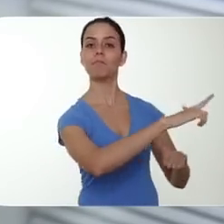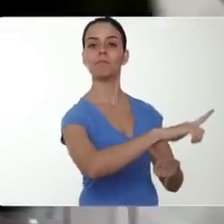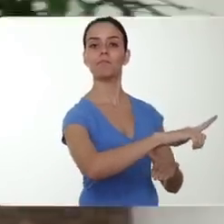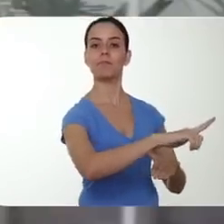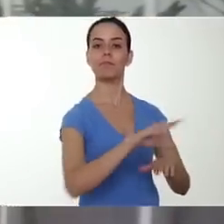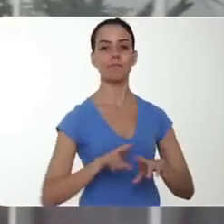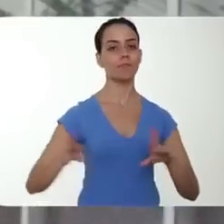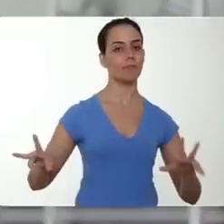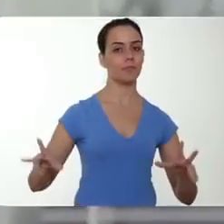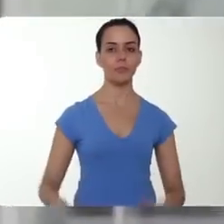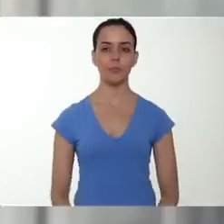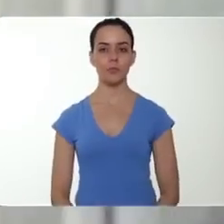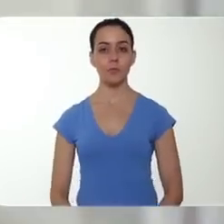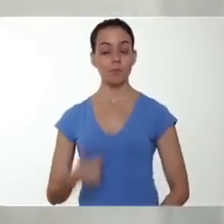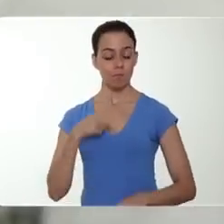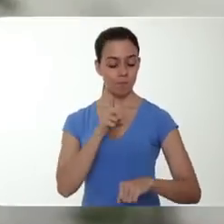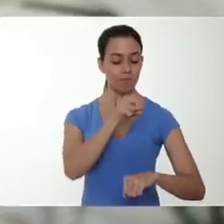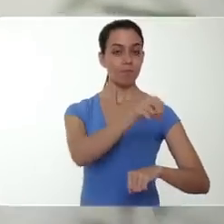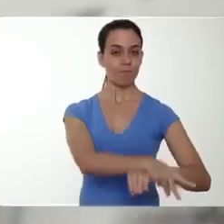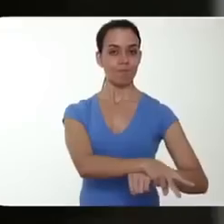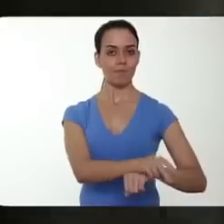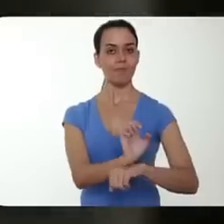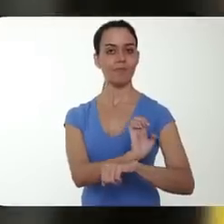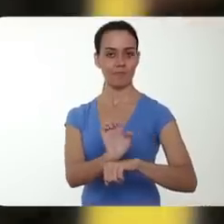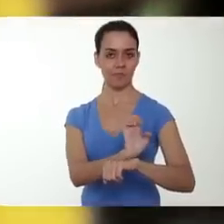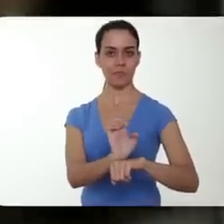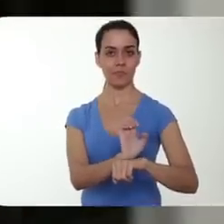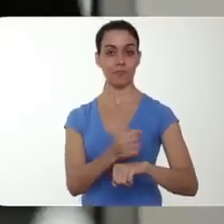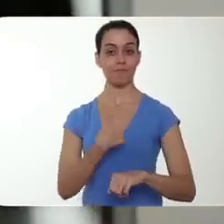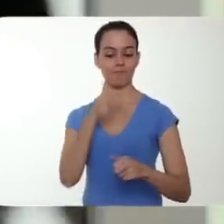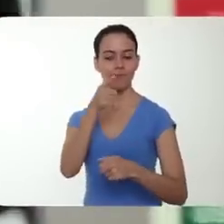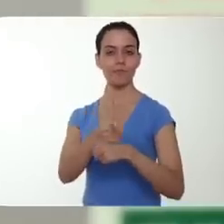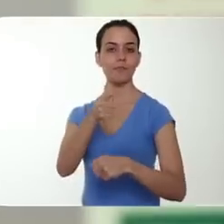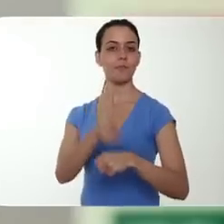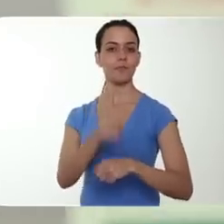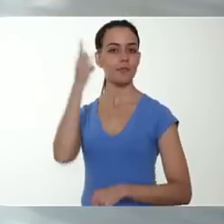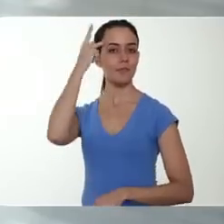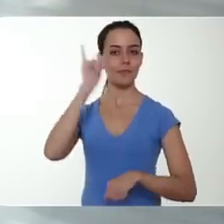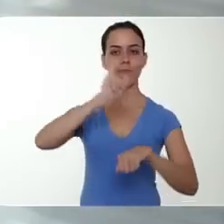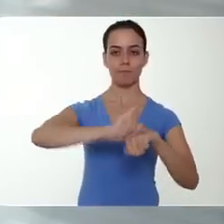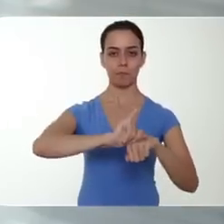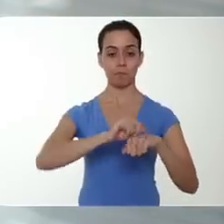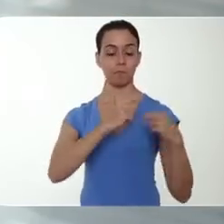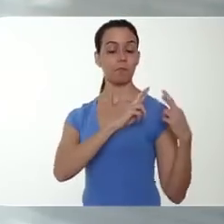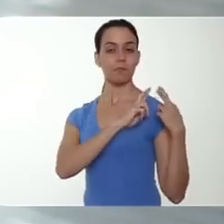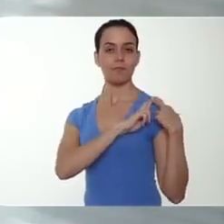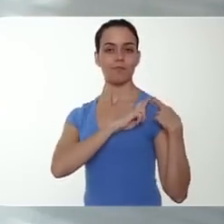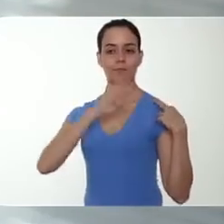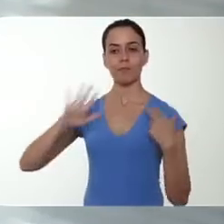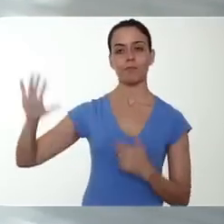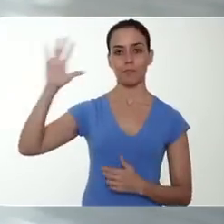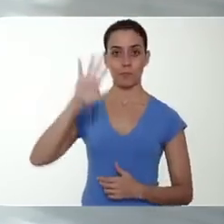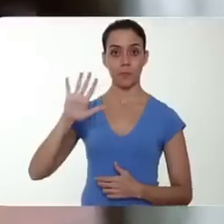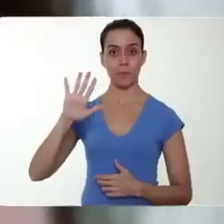empresas. Eu entrei aqui como estagiária, hoje eu estou como gerente regional, eu sou responsável por toda a regional